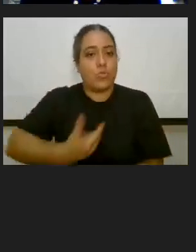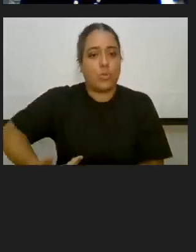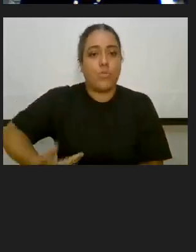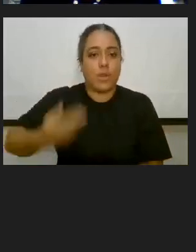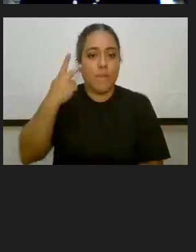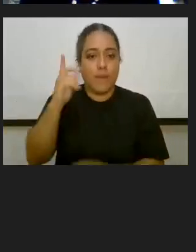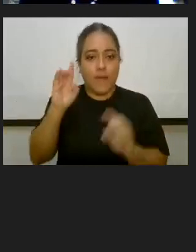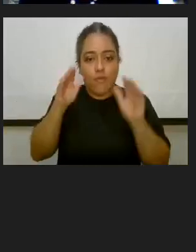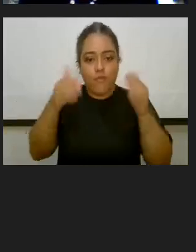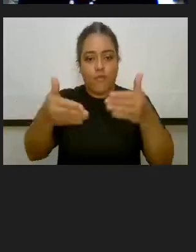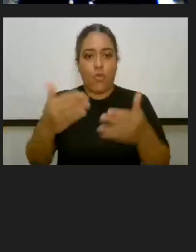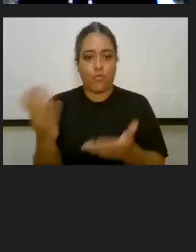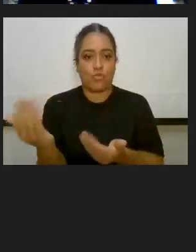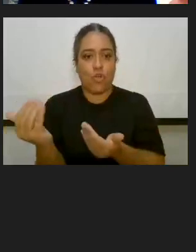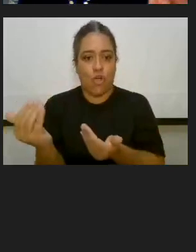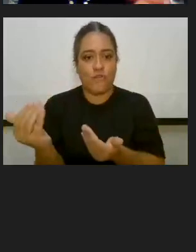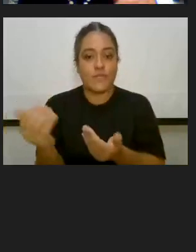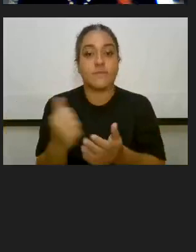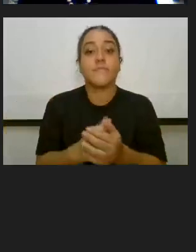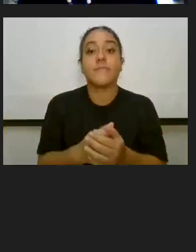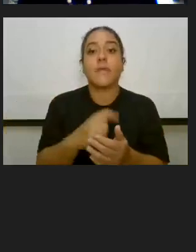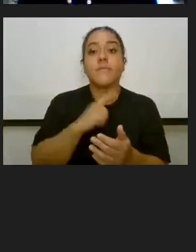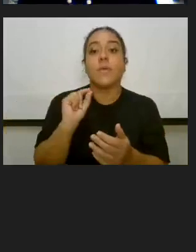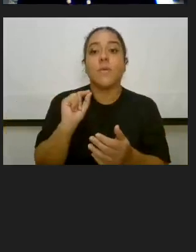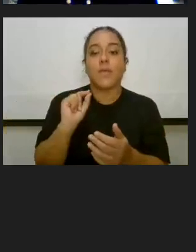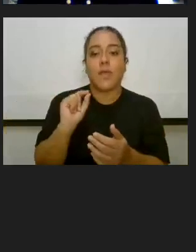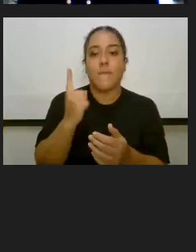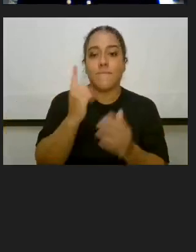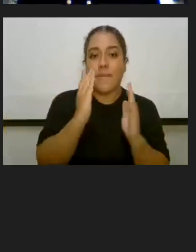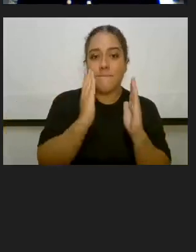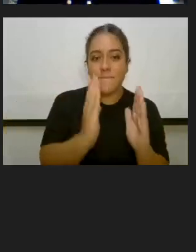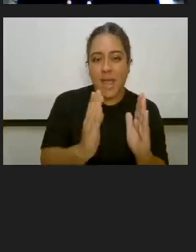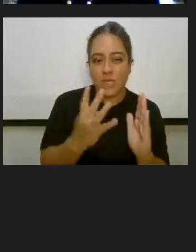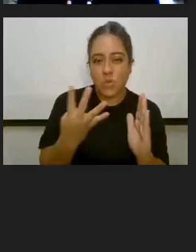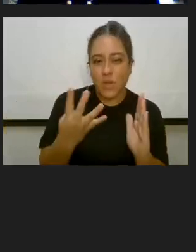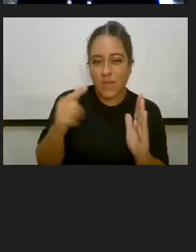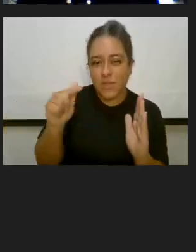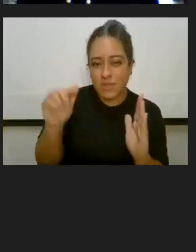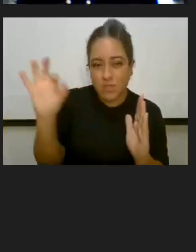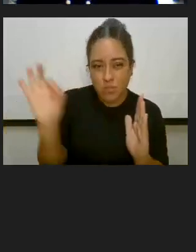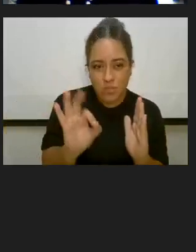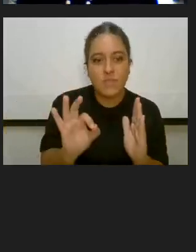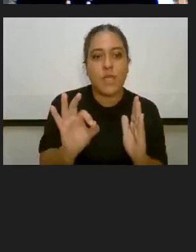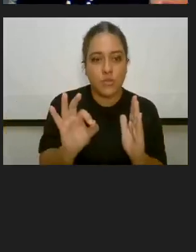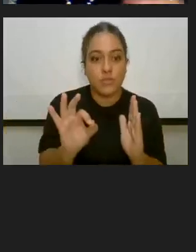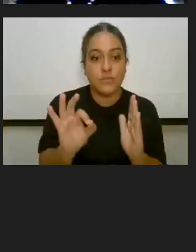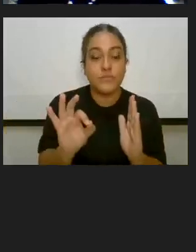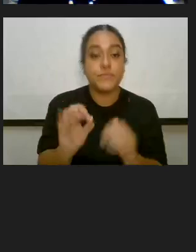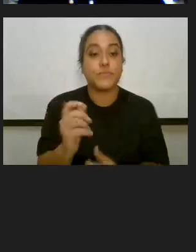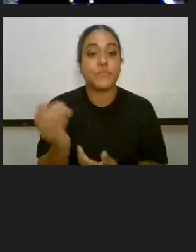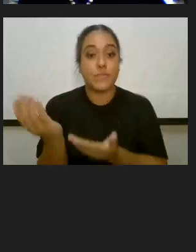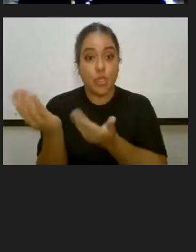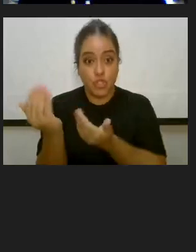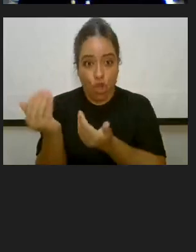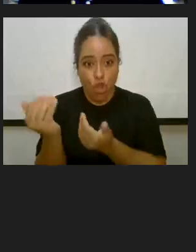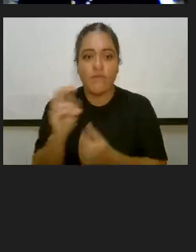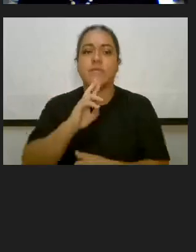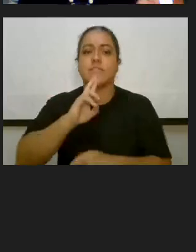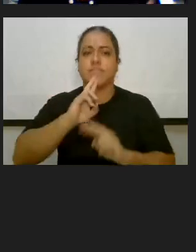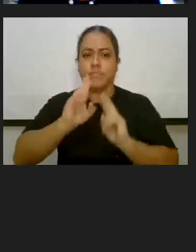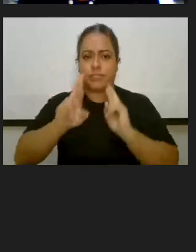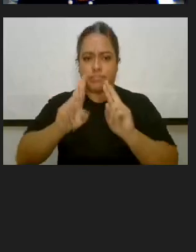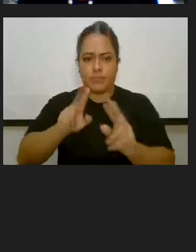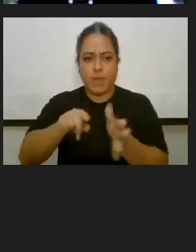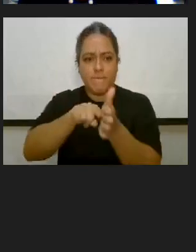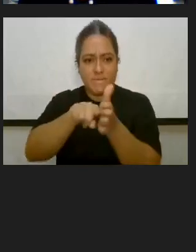significa que a gente tem uma parcela de 47% de jovens que responderam a essa pesquisa que não